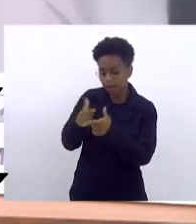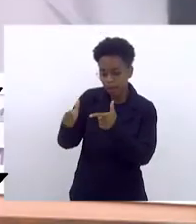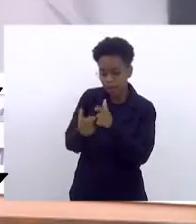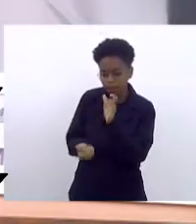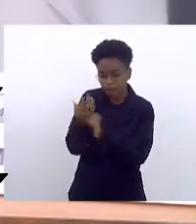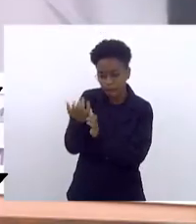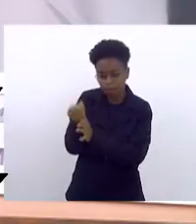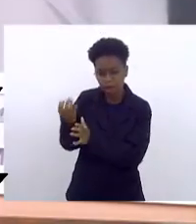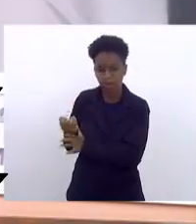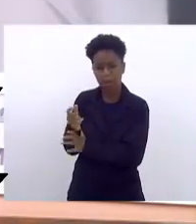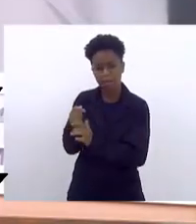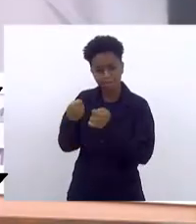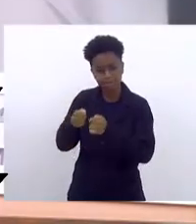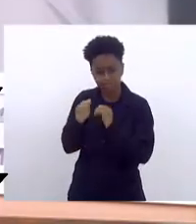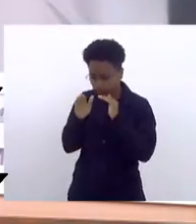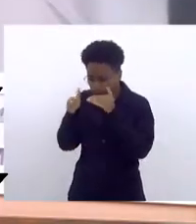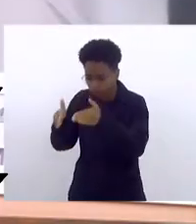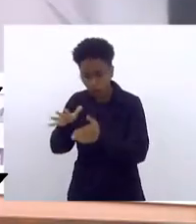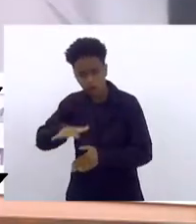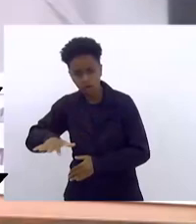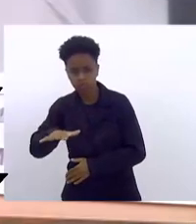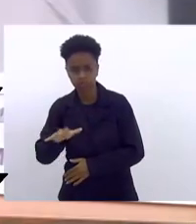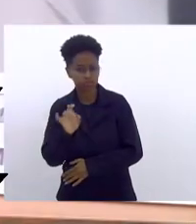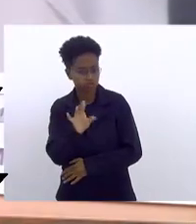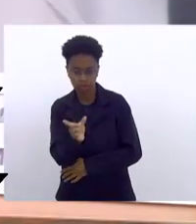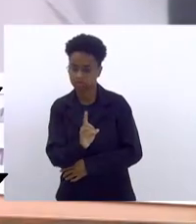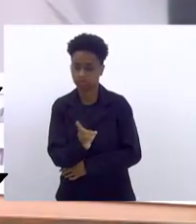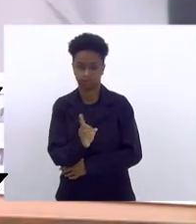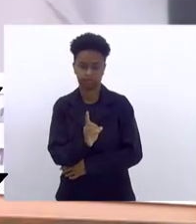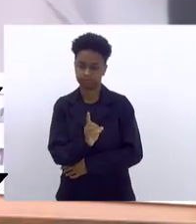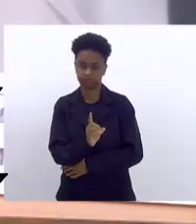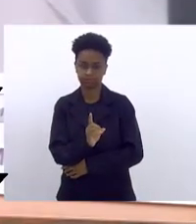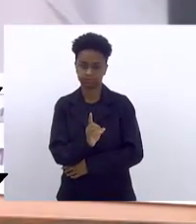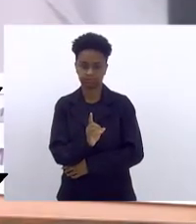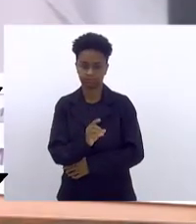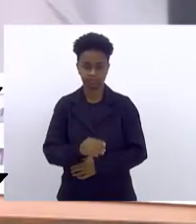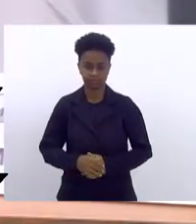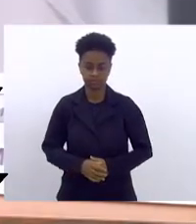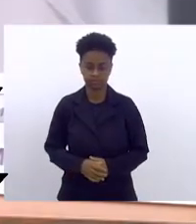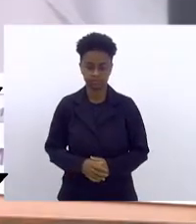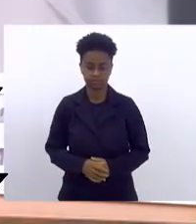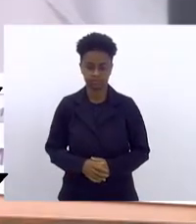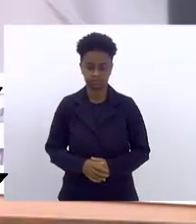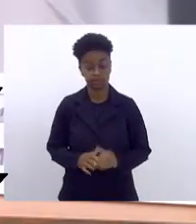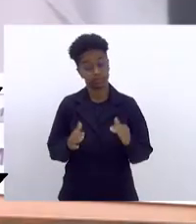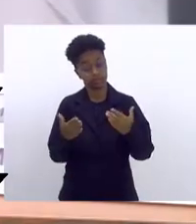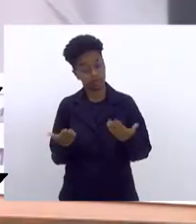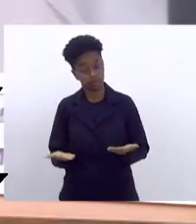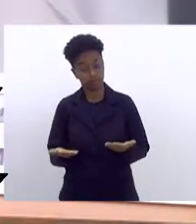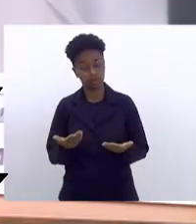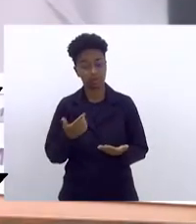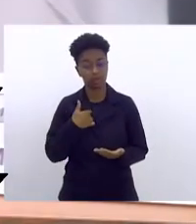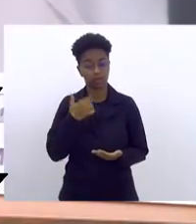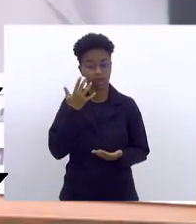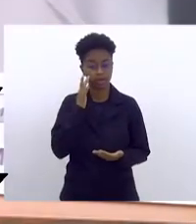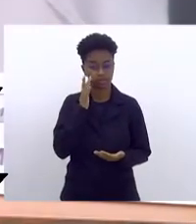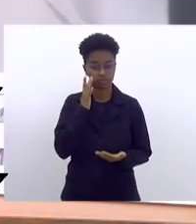aconteçam que tem que se ater à educação especificamente então eu acho que